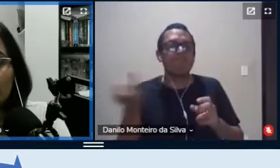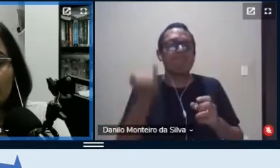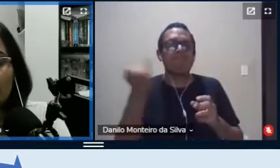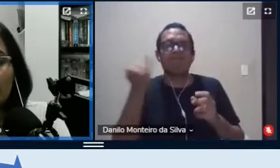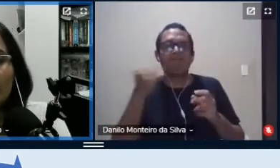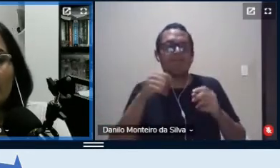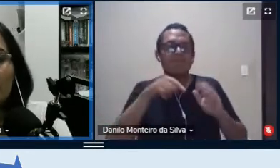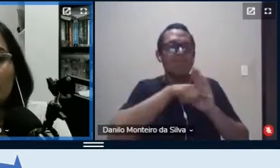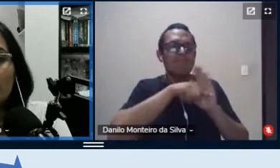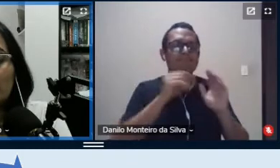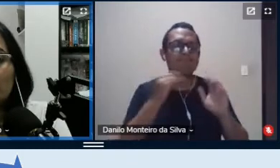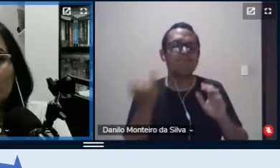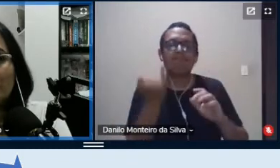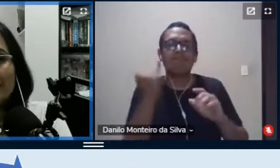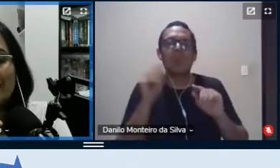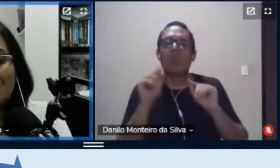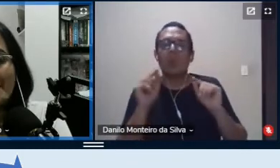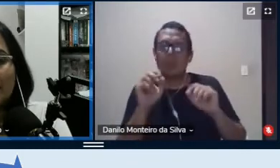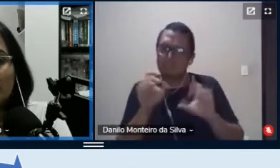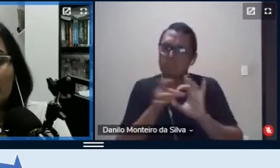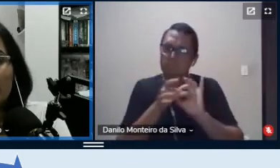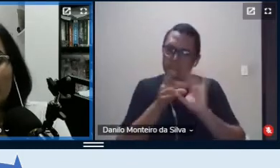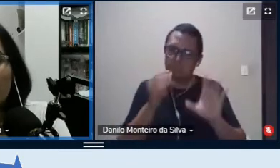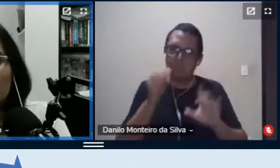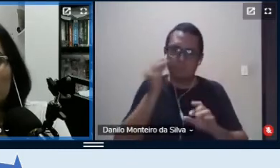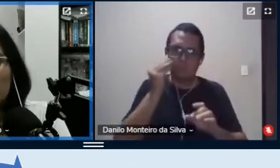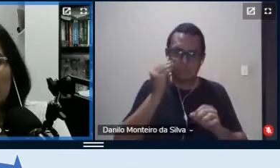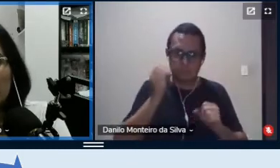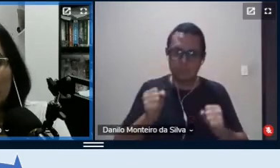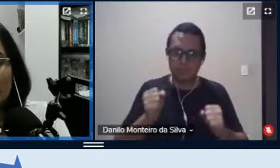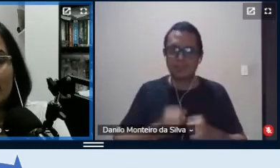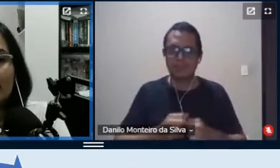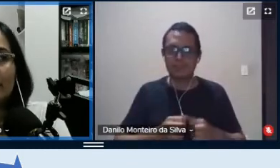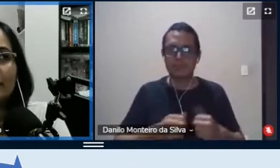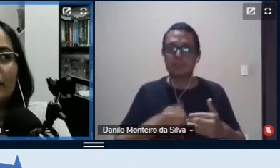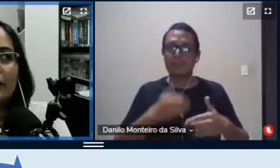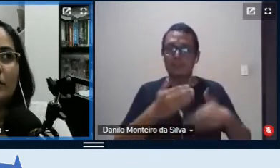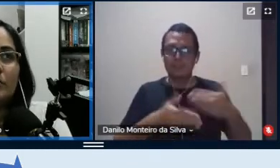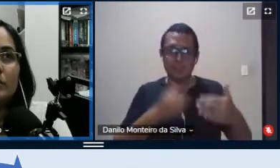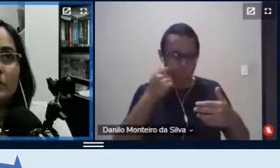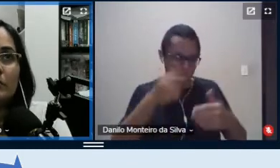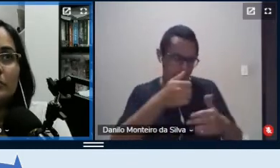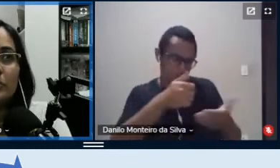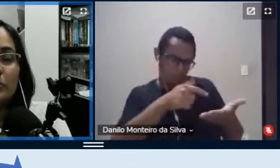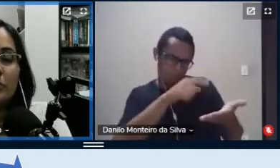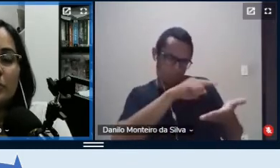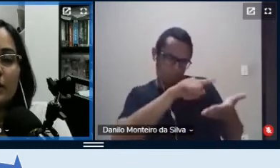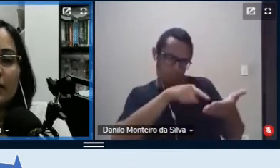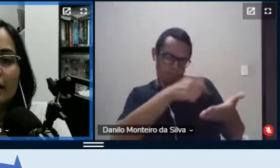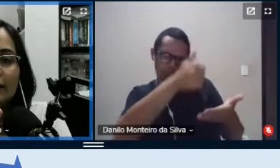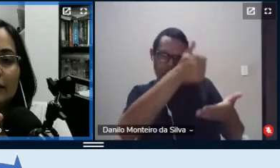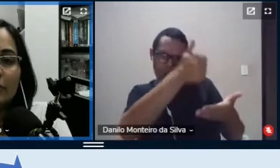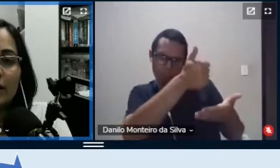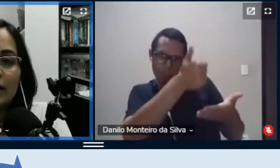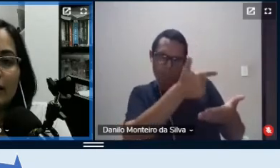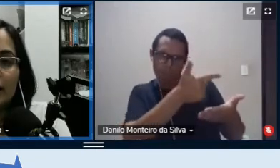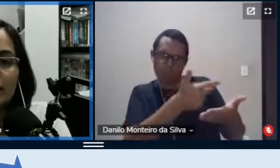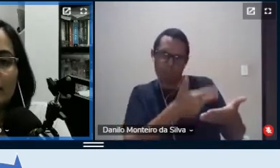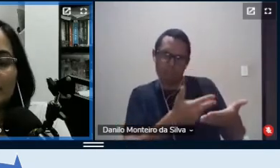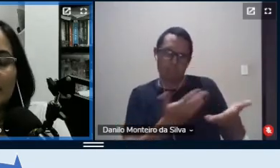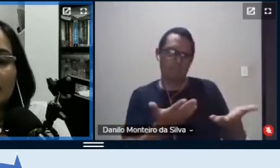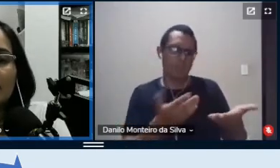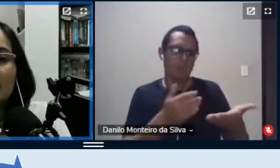analisado. Quando eu vou classificar os meus materiais, quando eu vou